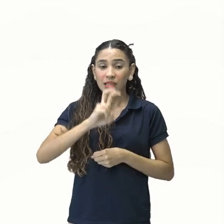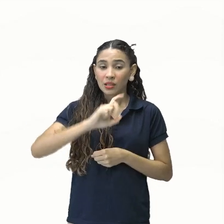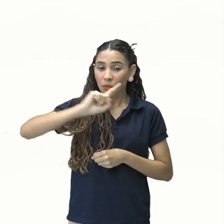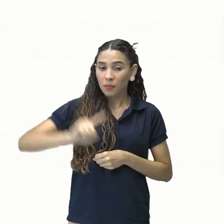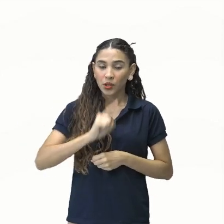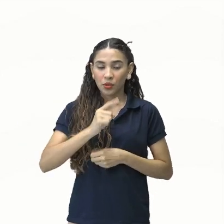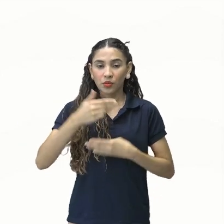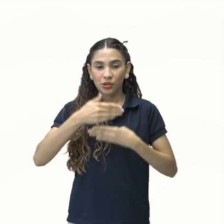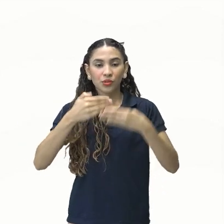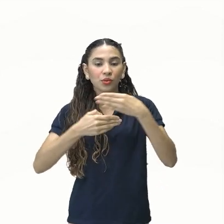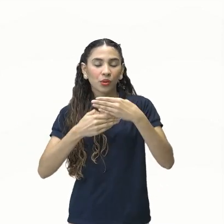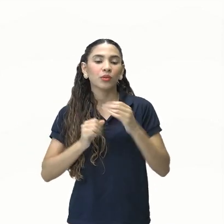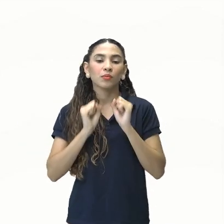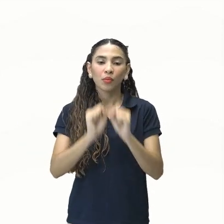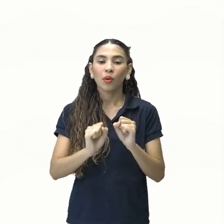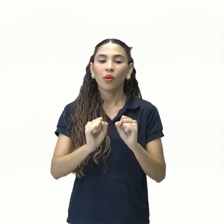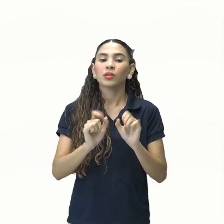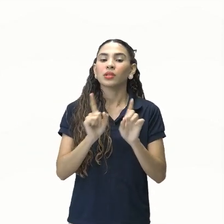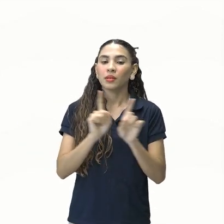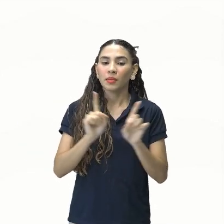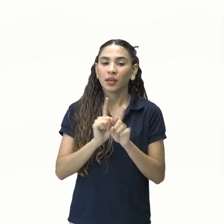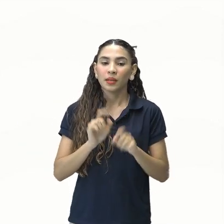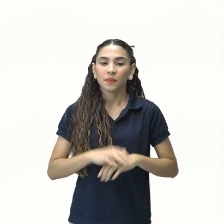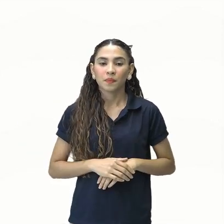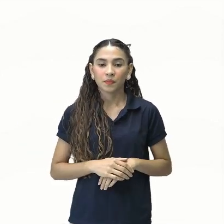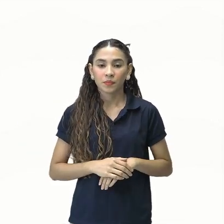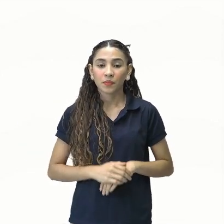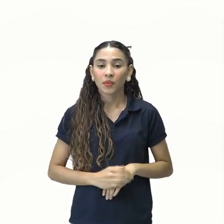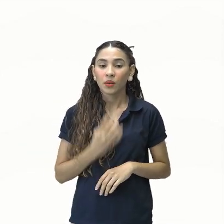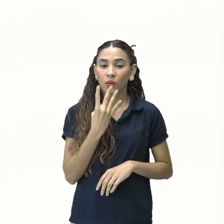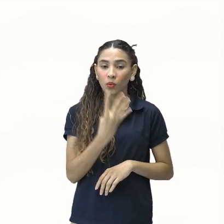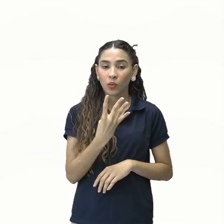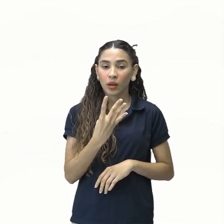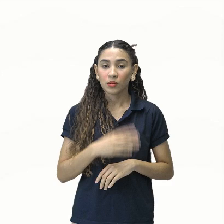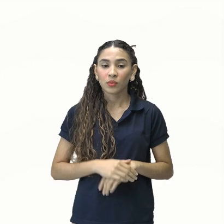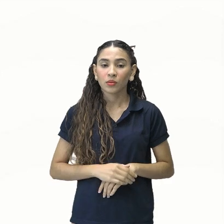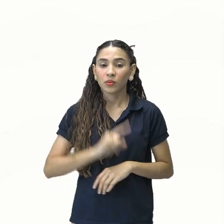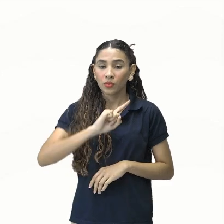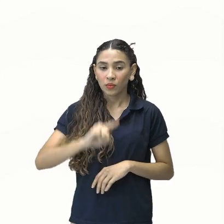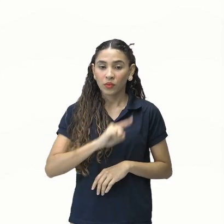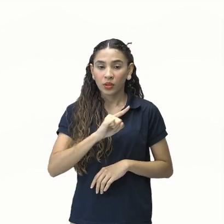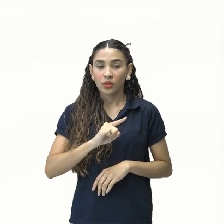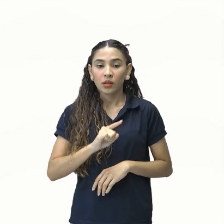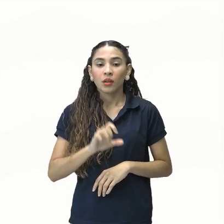tijolos, eu também posso dizer que ela é